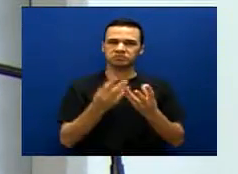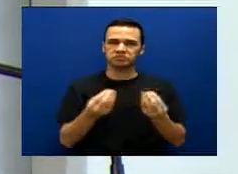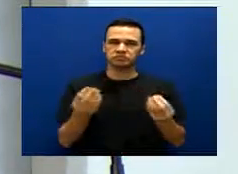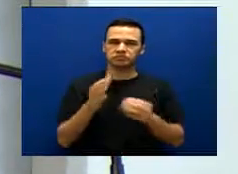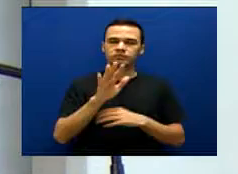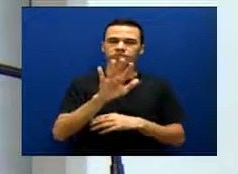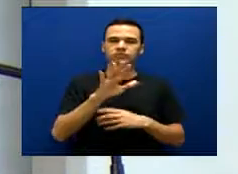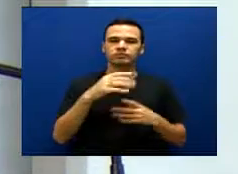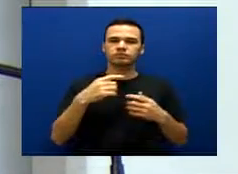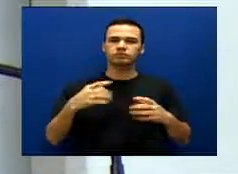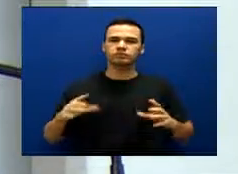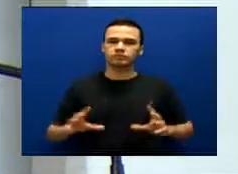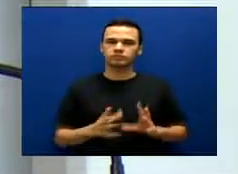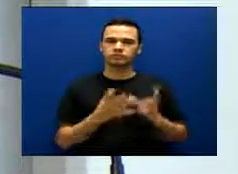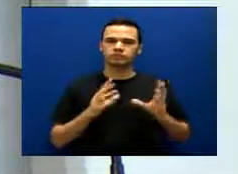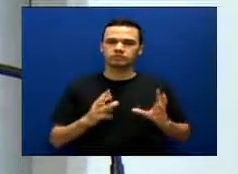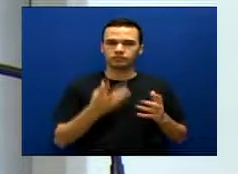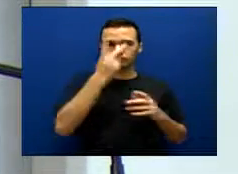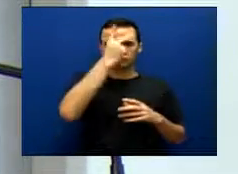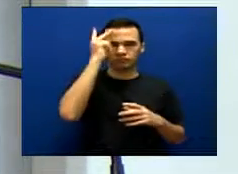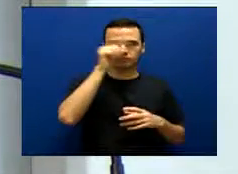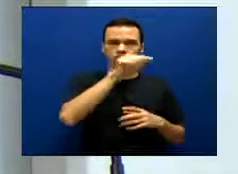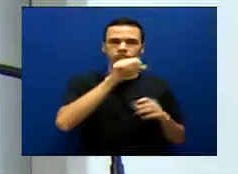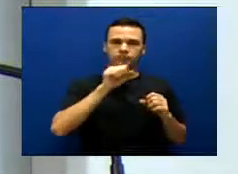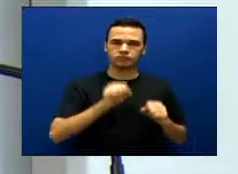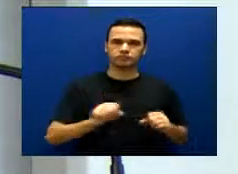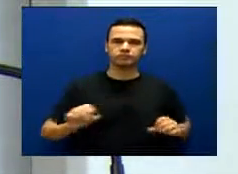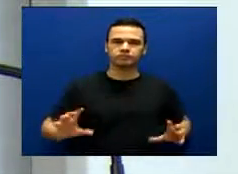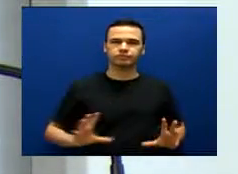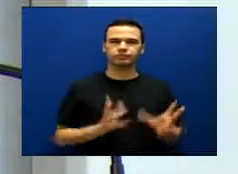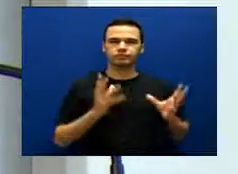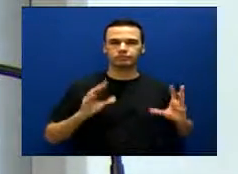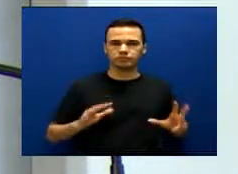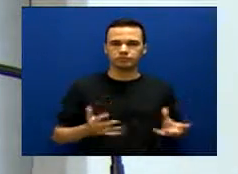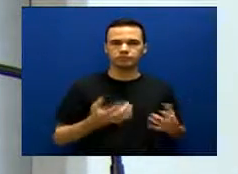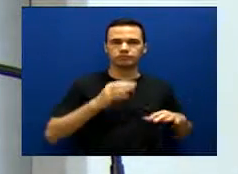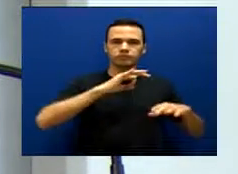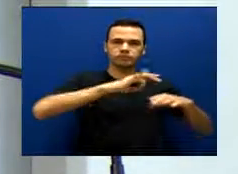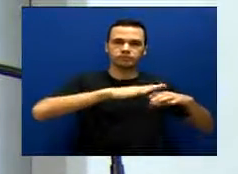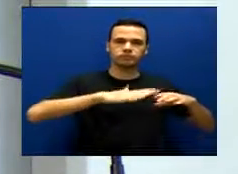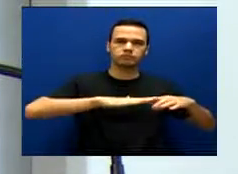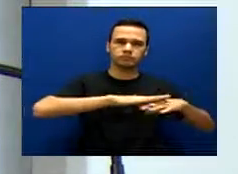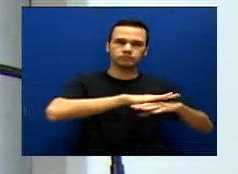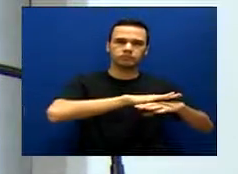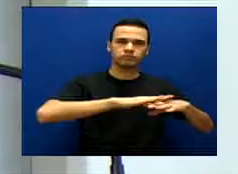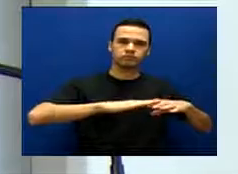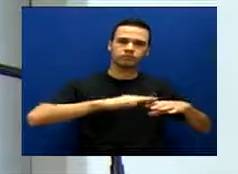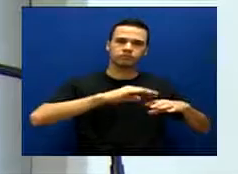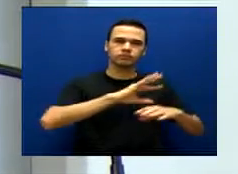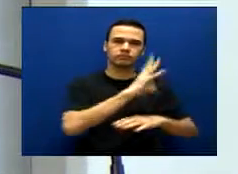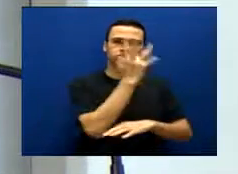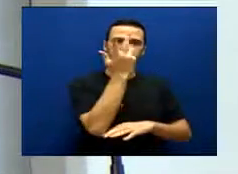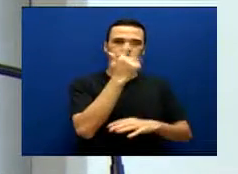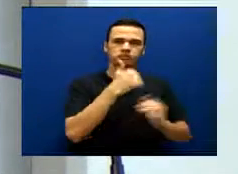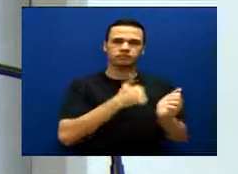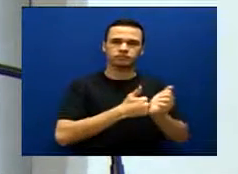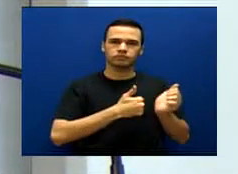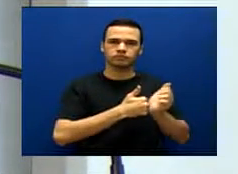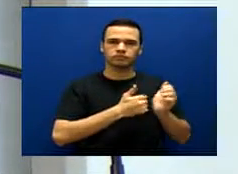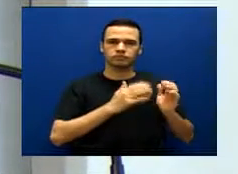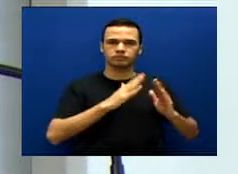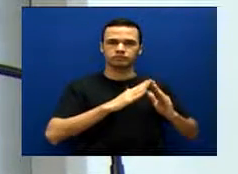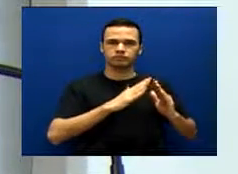mas que tenha um incentivo, que a população possa ter esse incentivo para que haja um plantio de árvores na frente da casa e aí